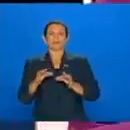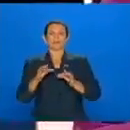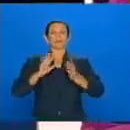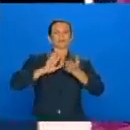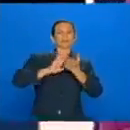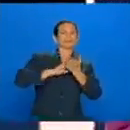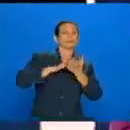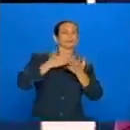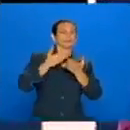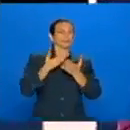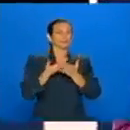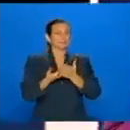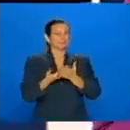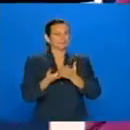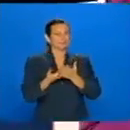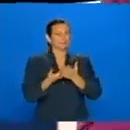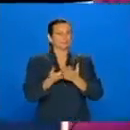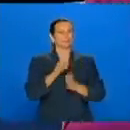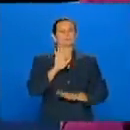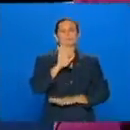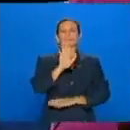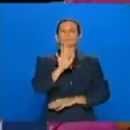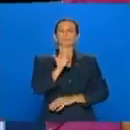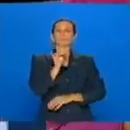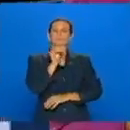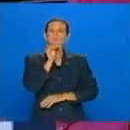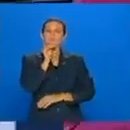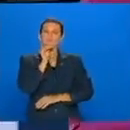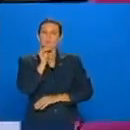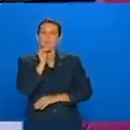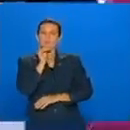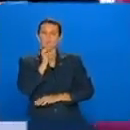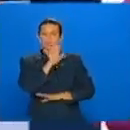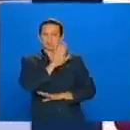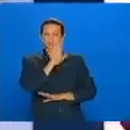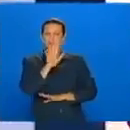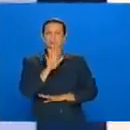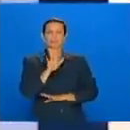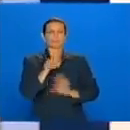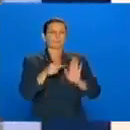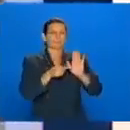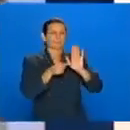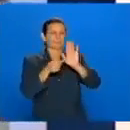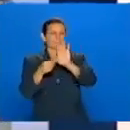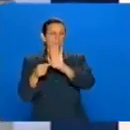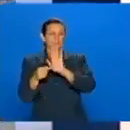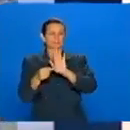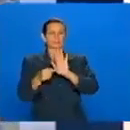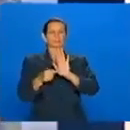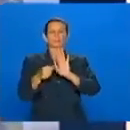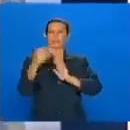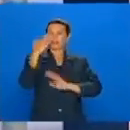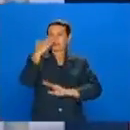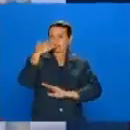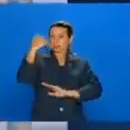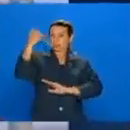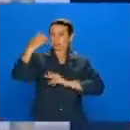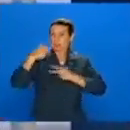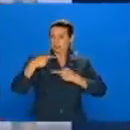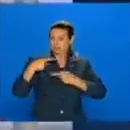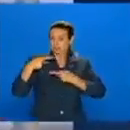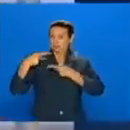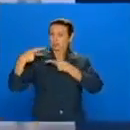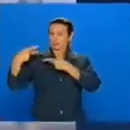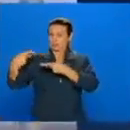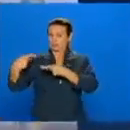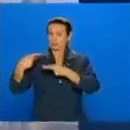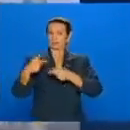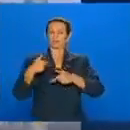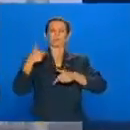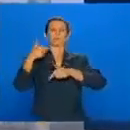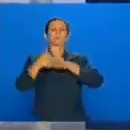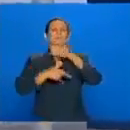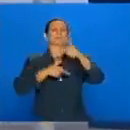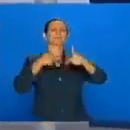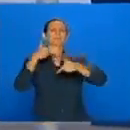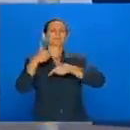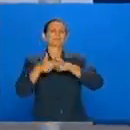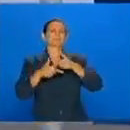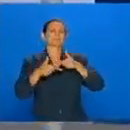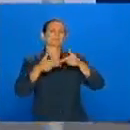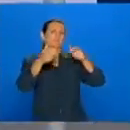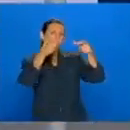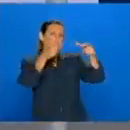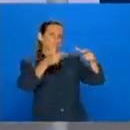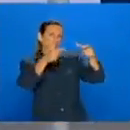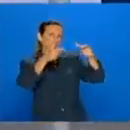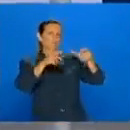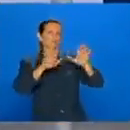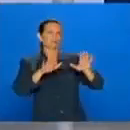Deixa eu socializar com vocês uma curiosidade. Eu fui convidada para trabalhar numa determinada instituição e quando